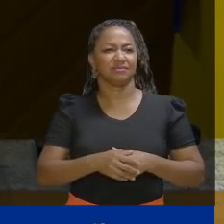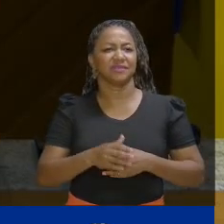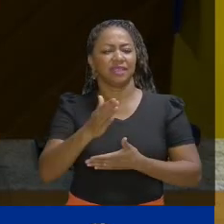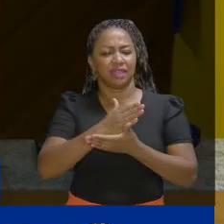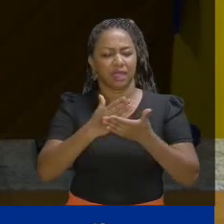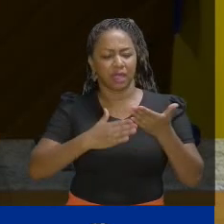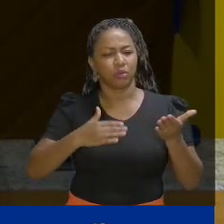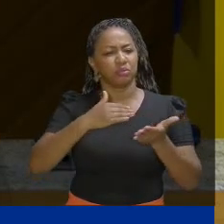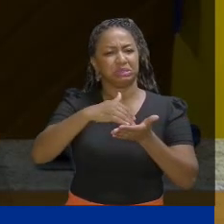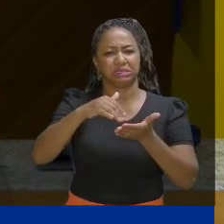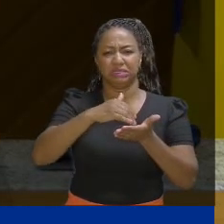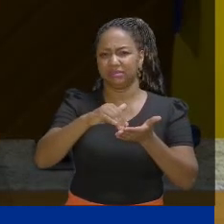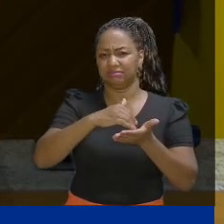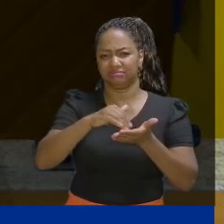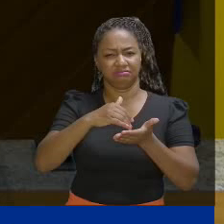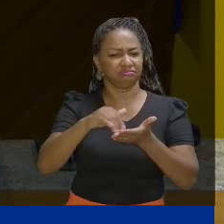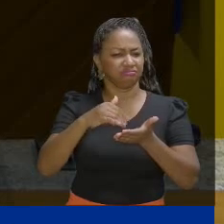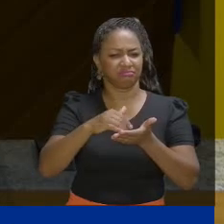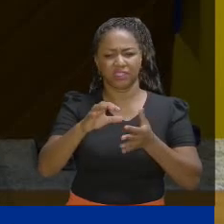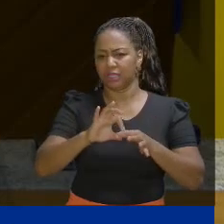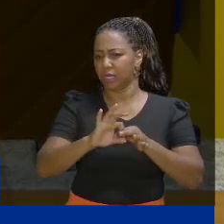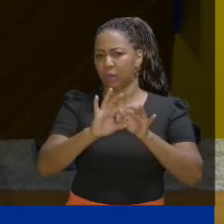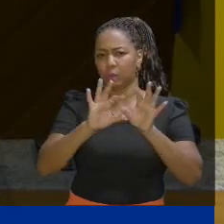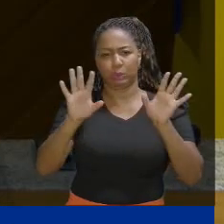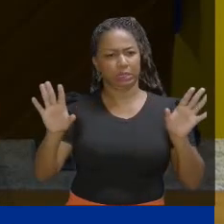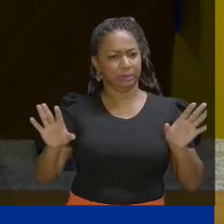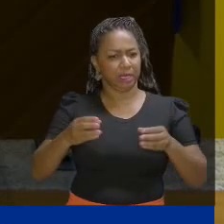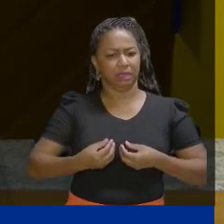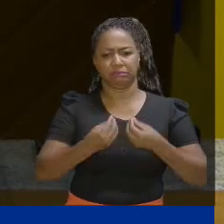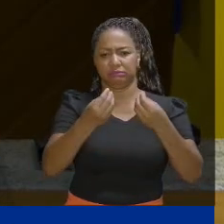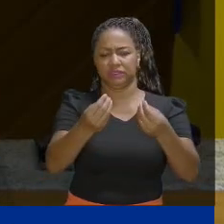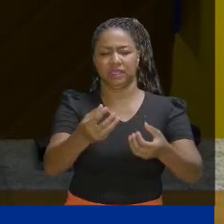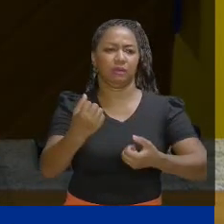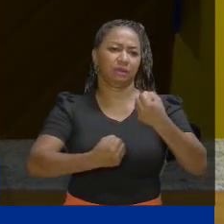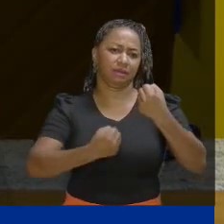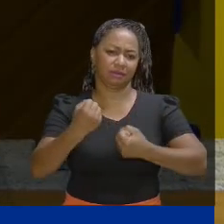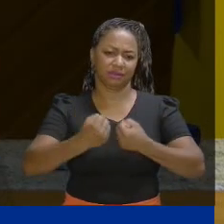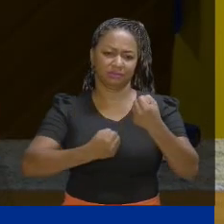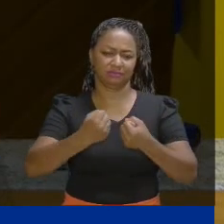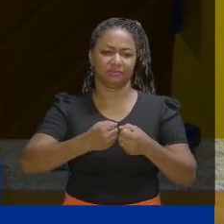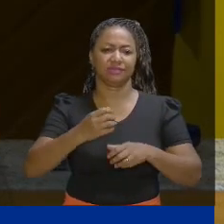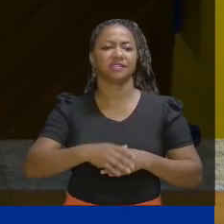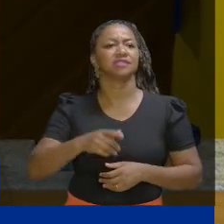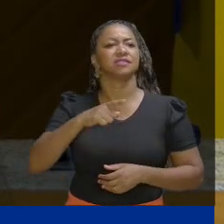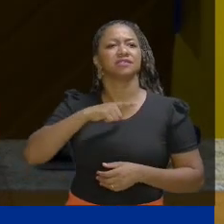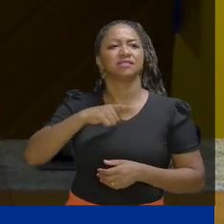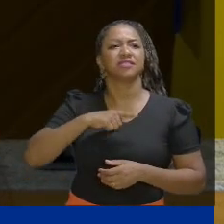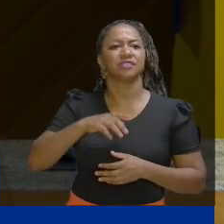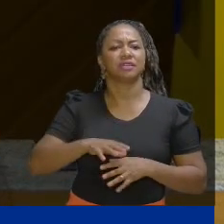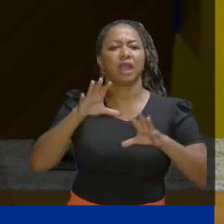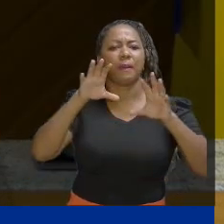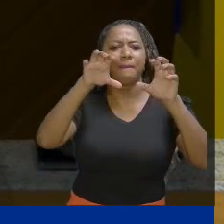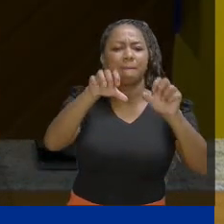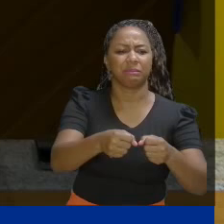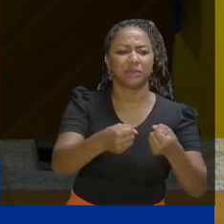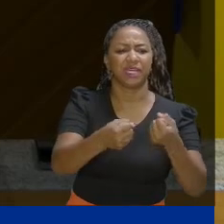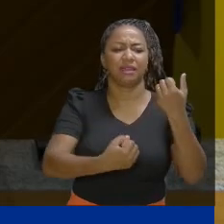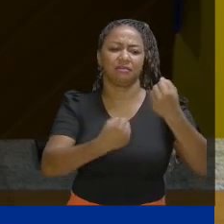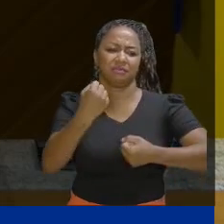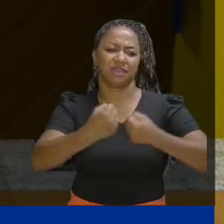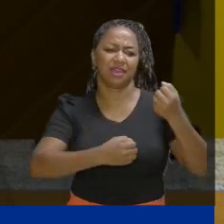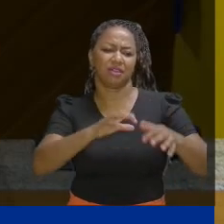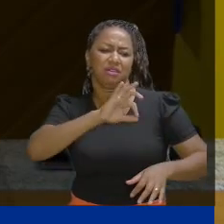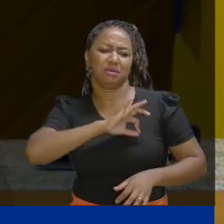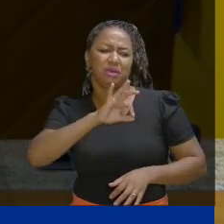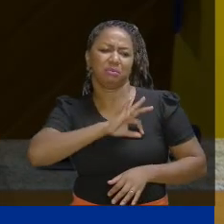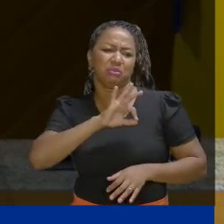alguns secretários que não abriam mão de entregar os seus veículos, né? Nós tivemos que assinar busca e apreensão e a Dilma ia com a Polícia